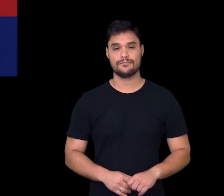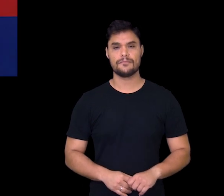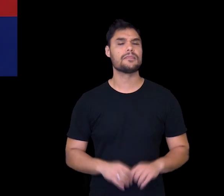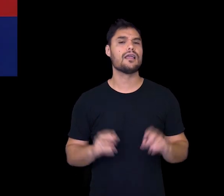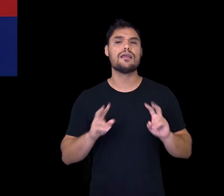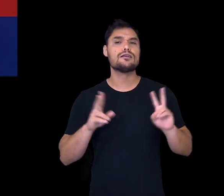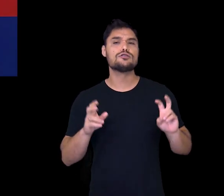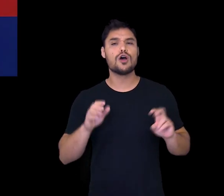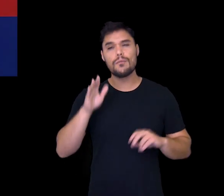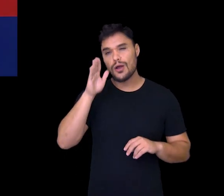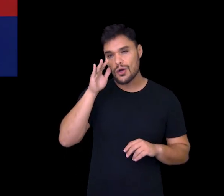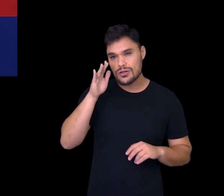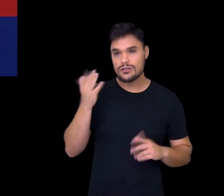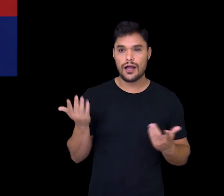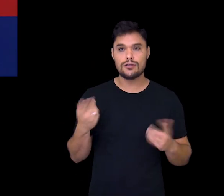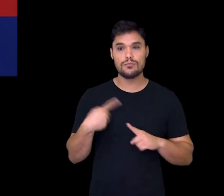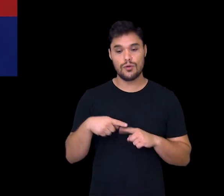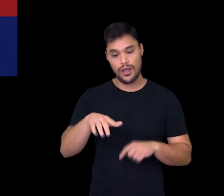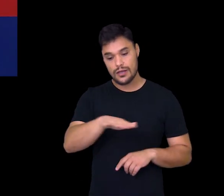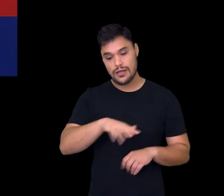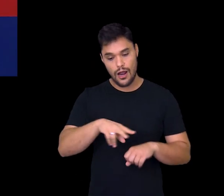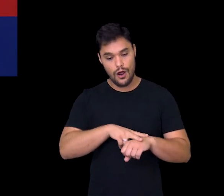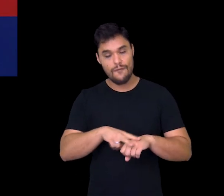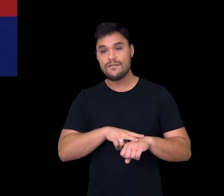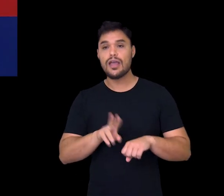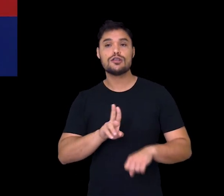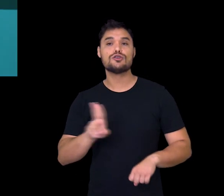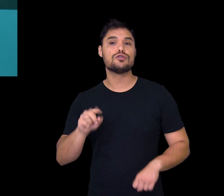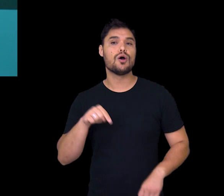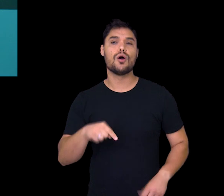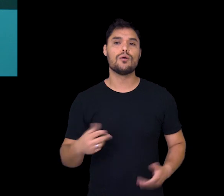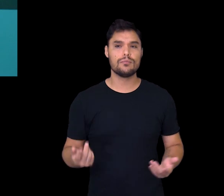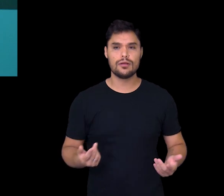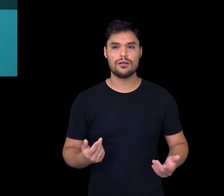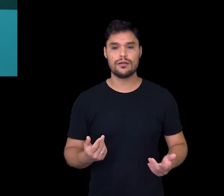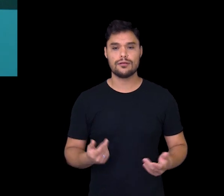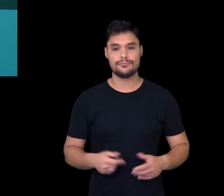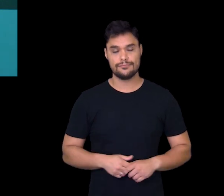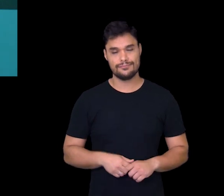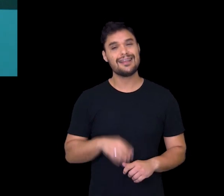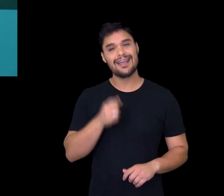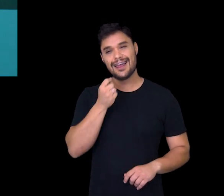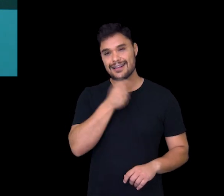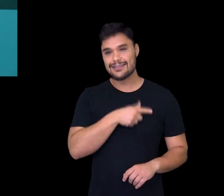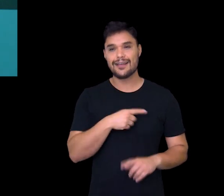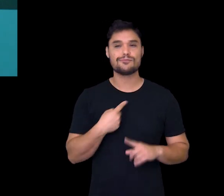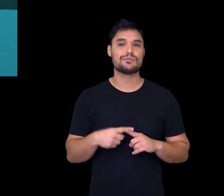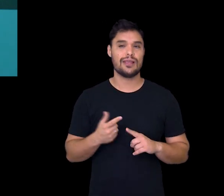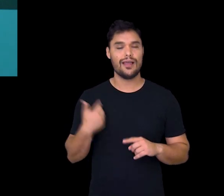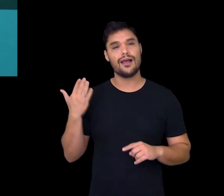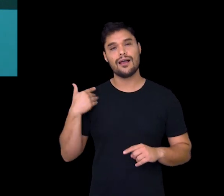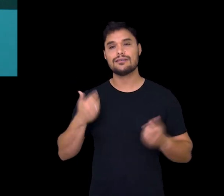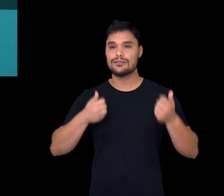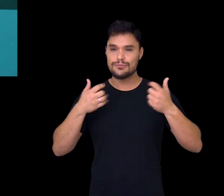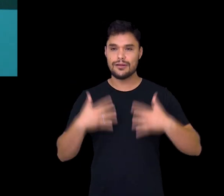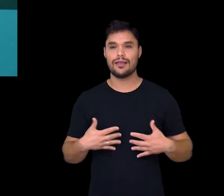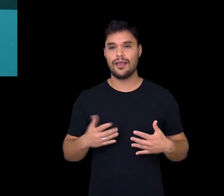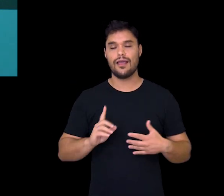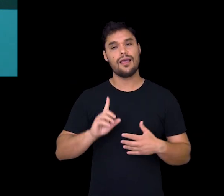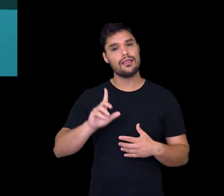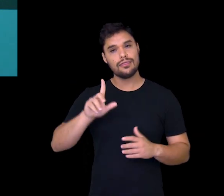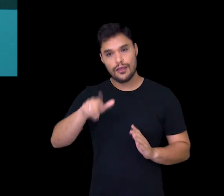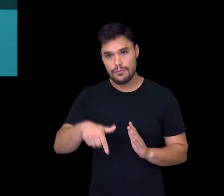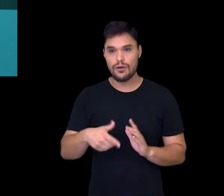por que o Salão Verde tem esse nome? É muito engraçado isso, porque é o seguinte, como eu falei, logo depois